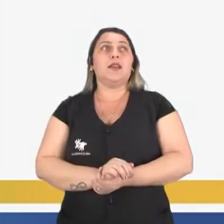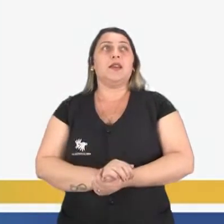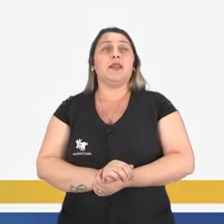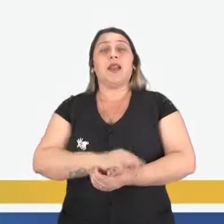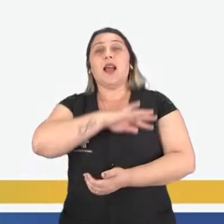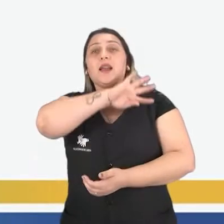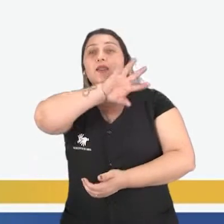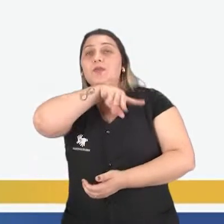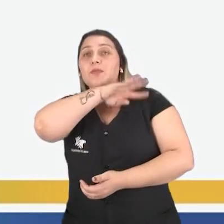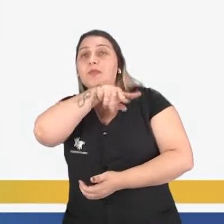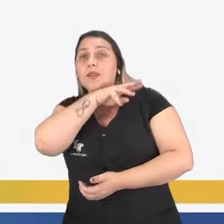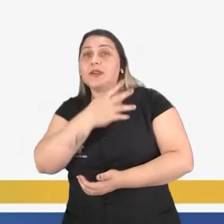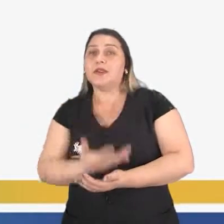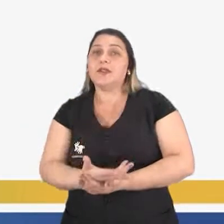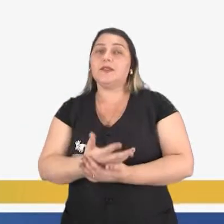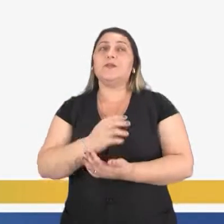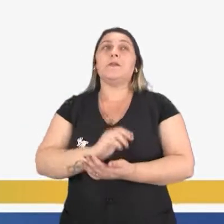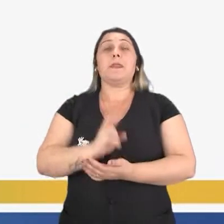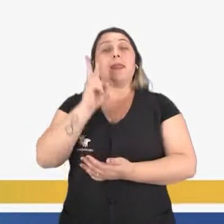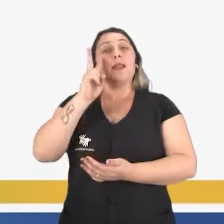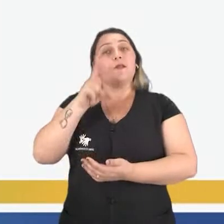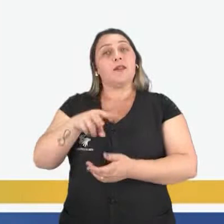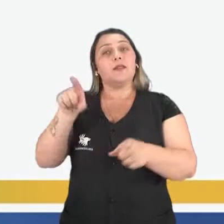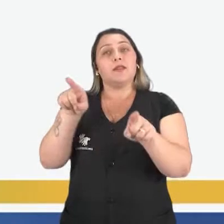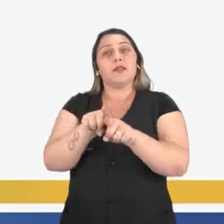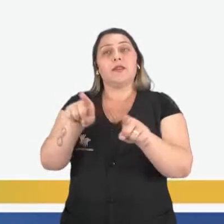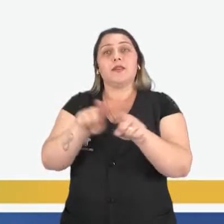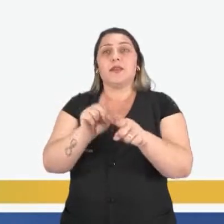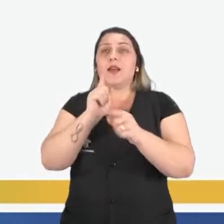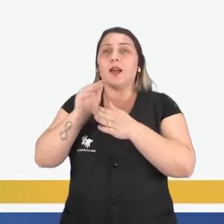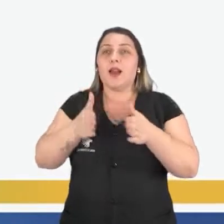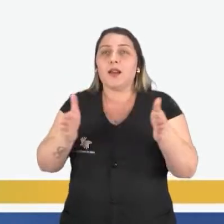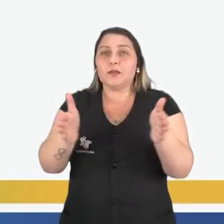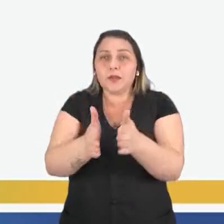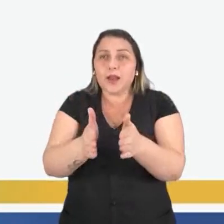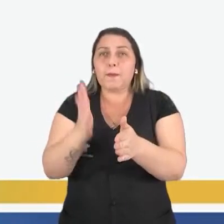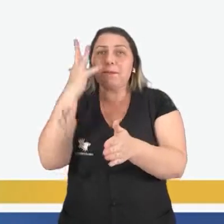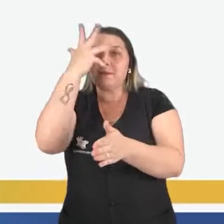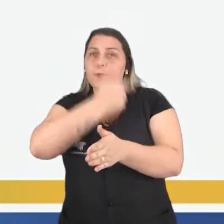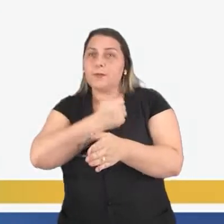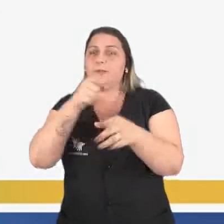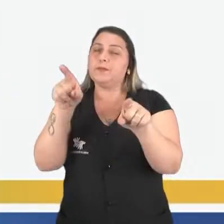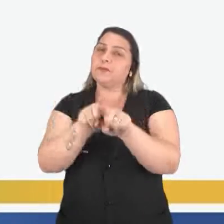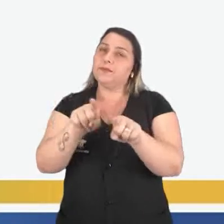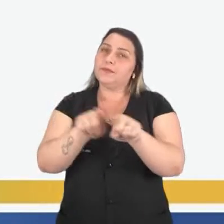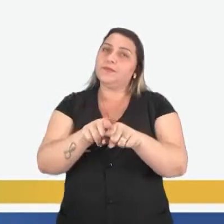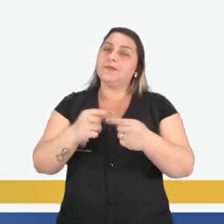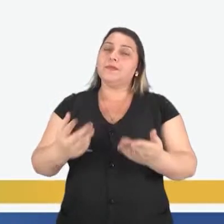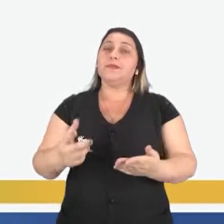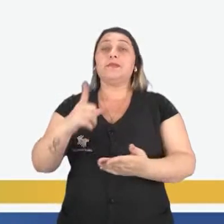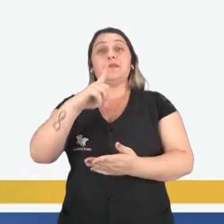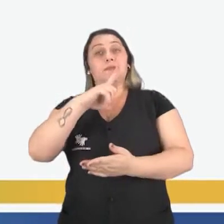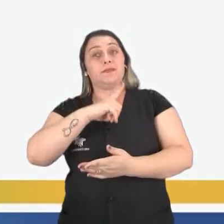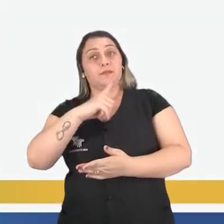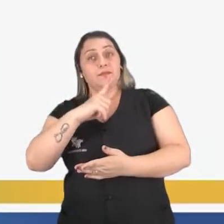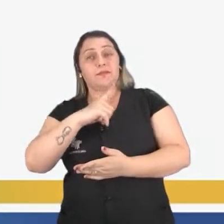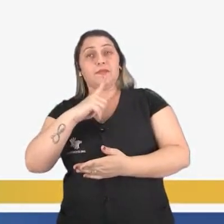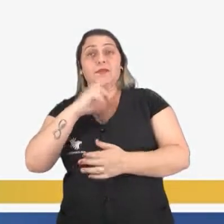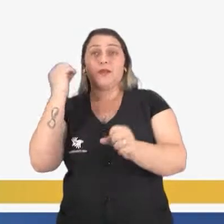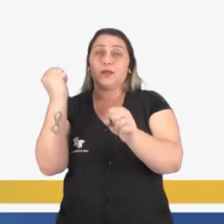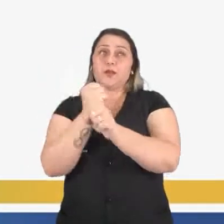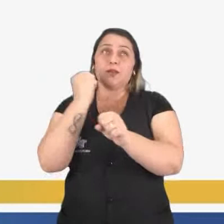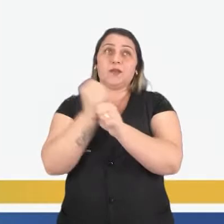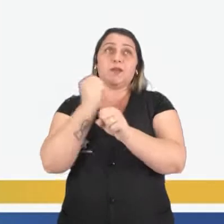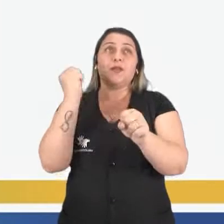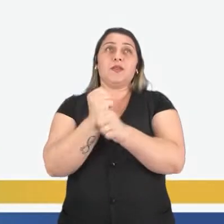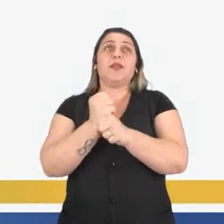muitos animais. Nós vemos também esse lago, que é muito bonito também o lago, e nós temos essa construção